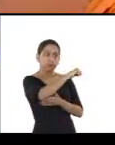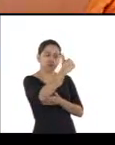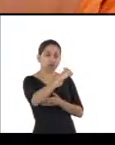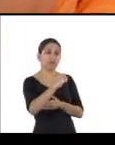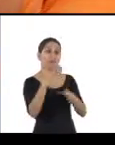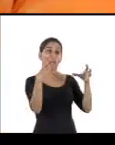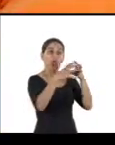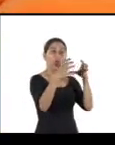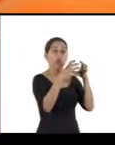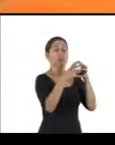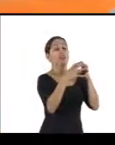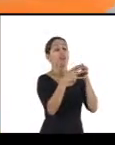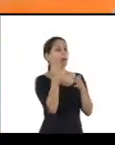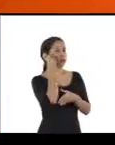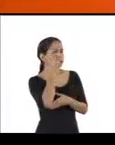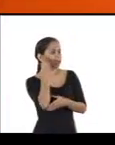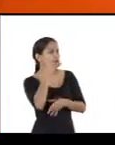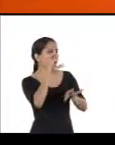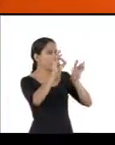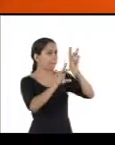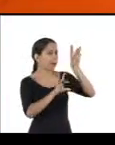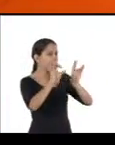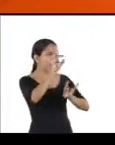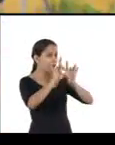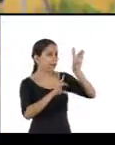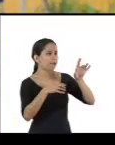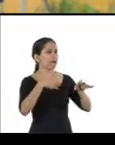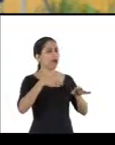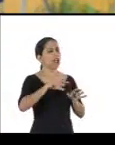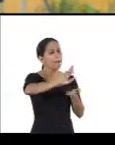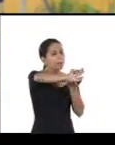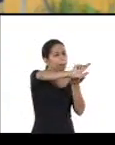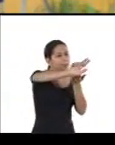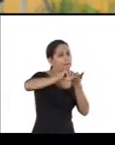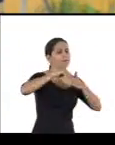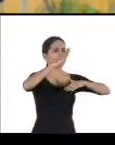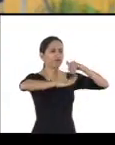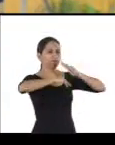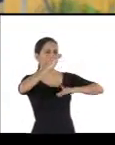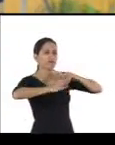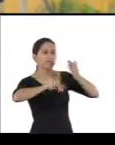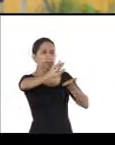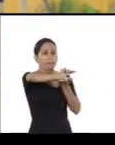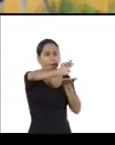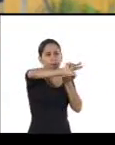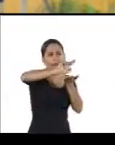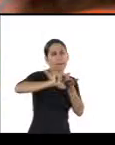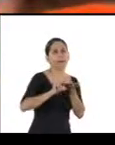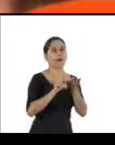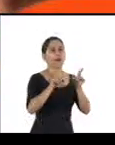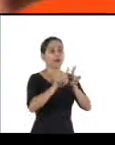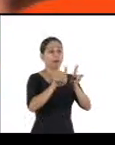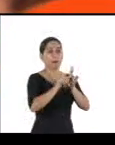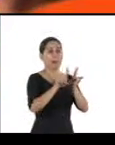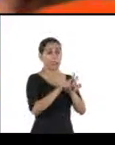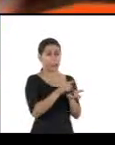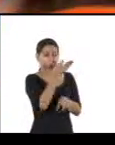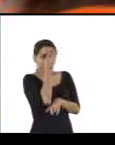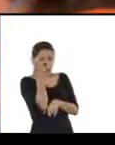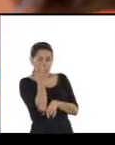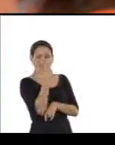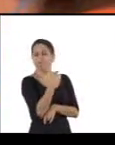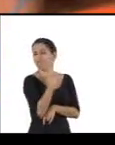especialistas multidisciplinares que são definidos pelas empresas. Não podemos também esquecer de que outros riscos devem